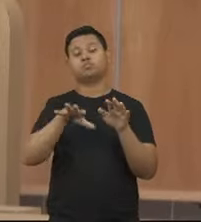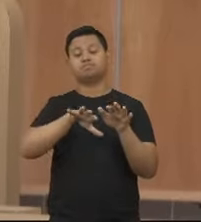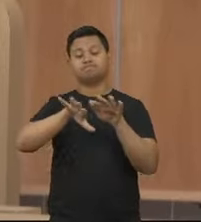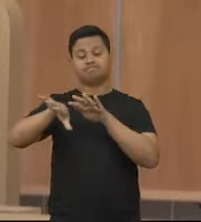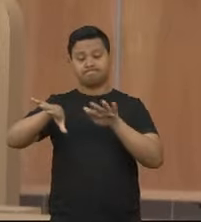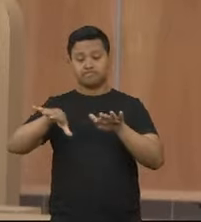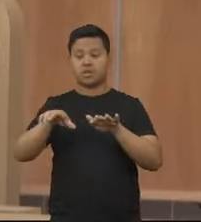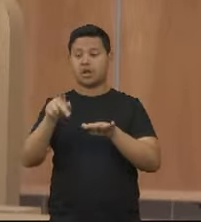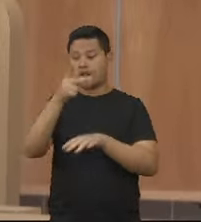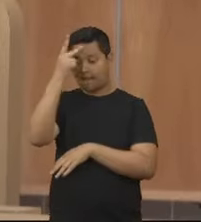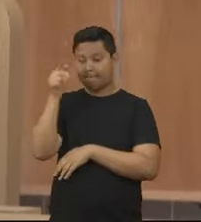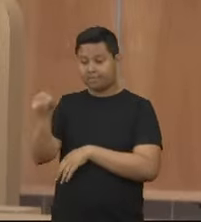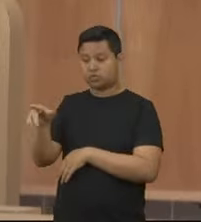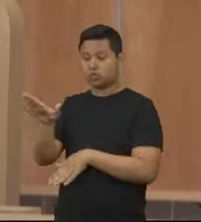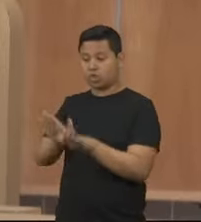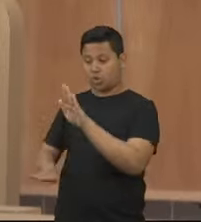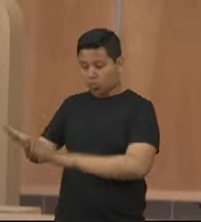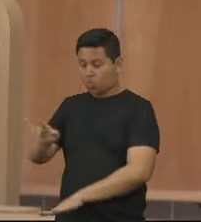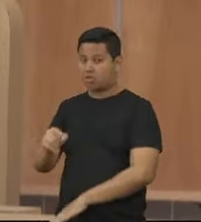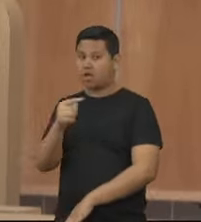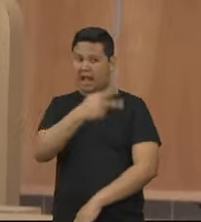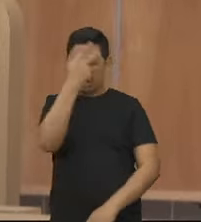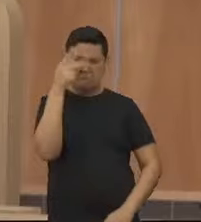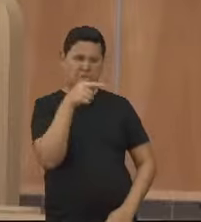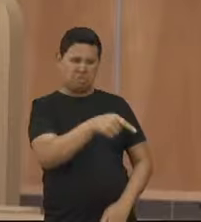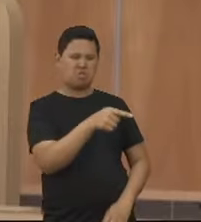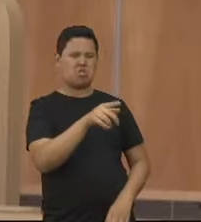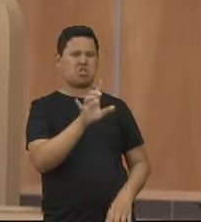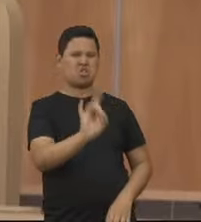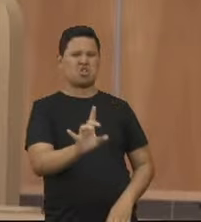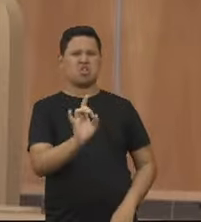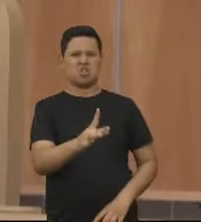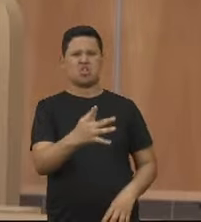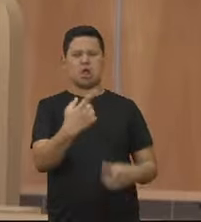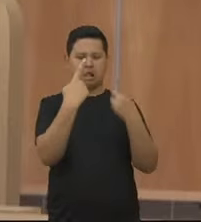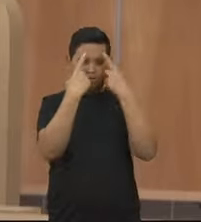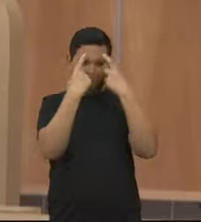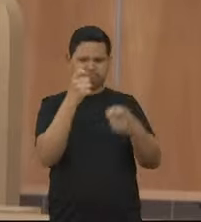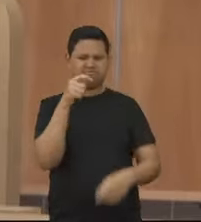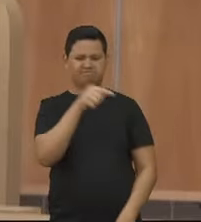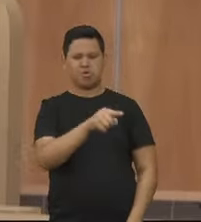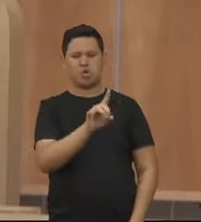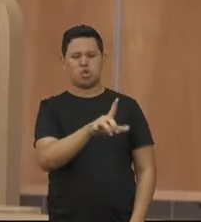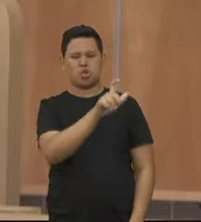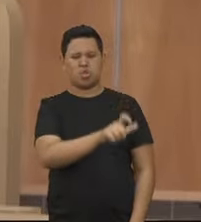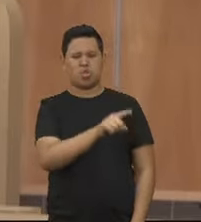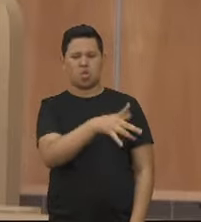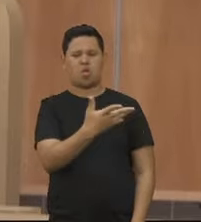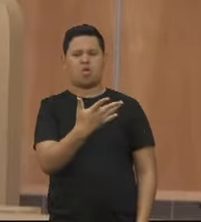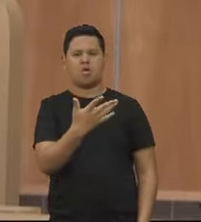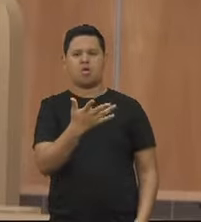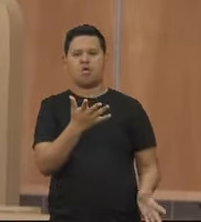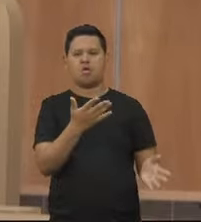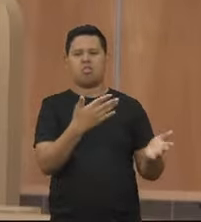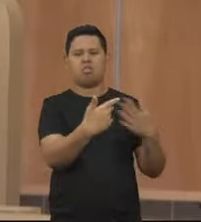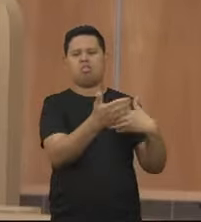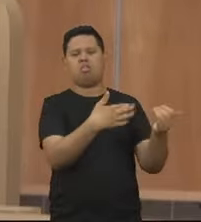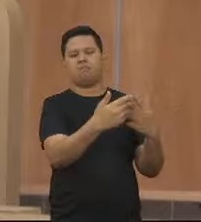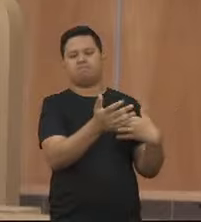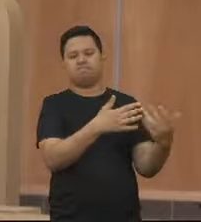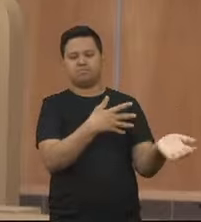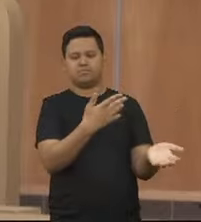Aquele que cuida e ama e aquele que apenas tem o cavalo como um objeto qualquer.